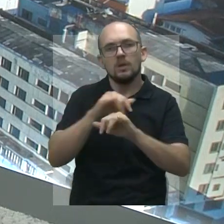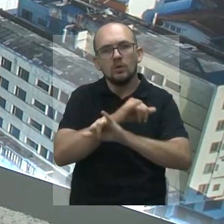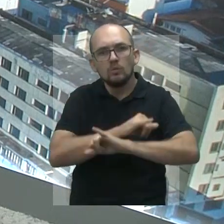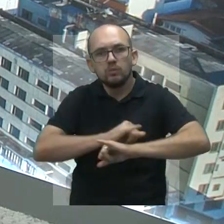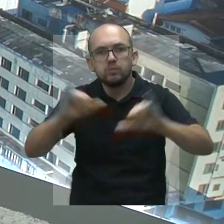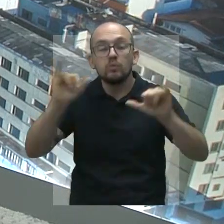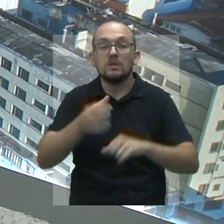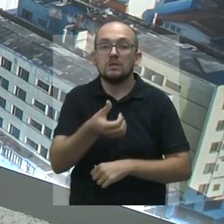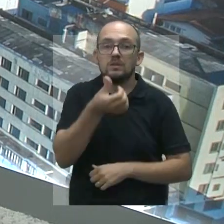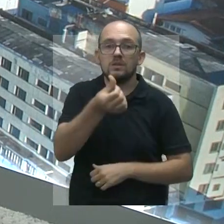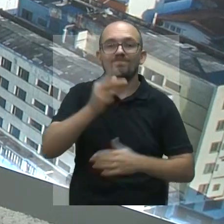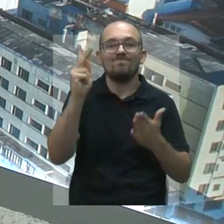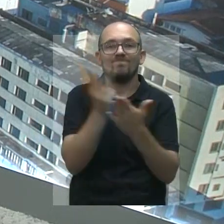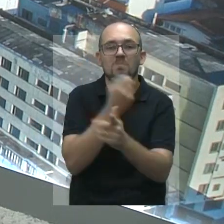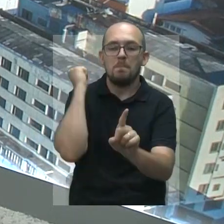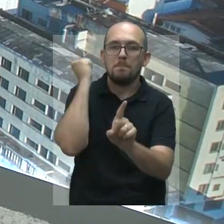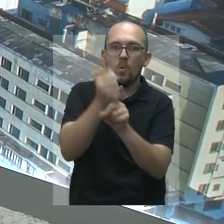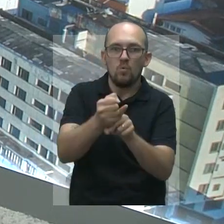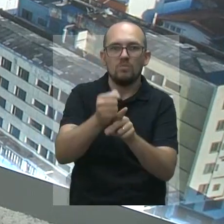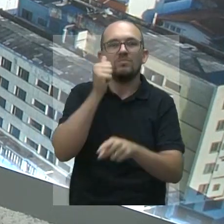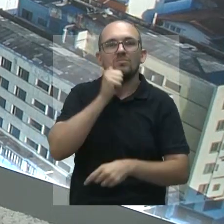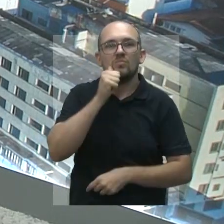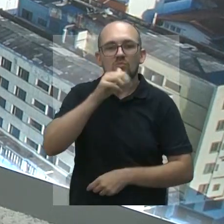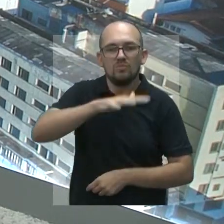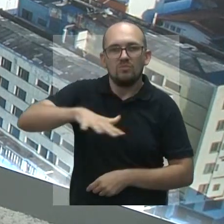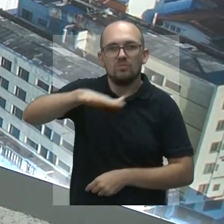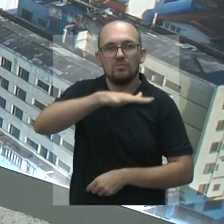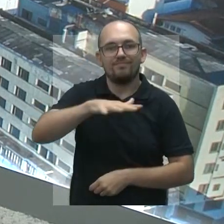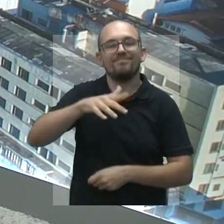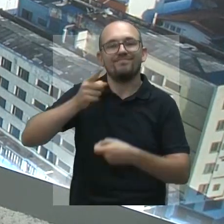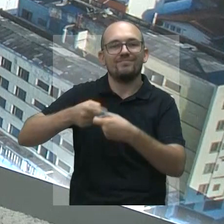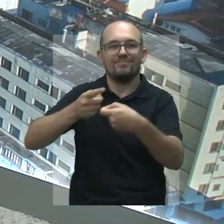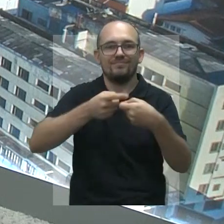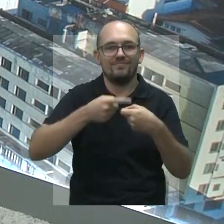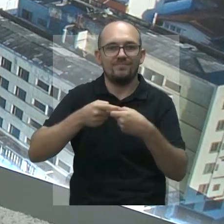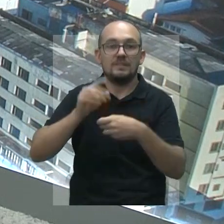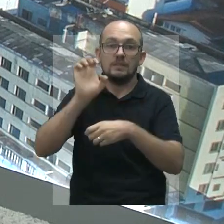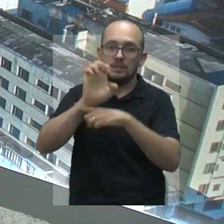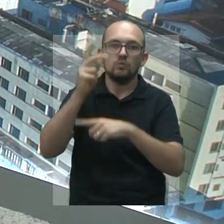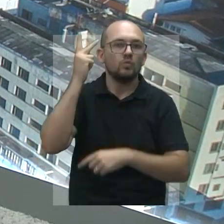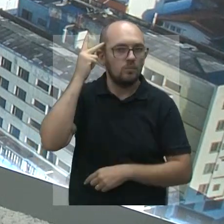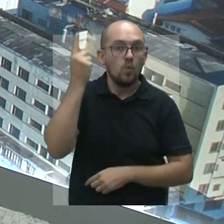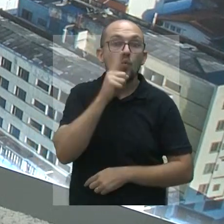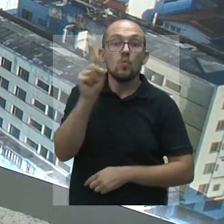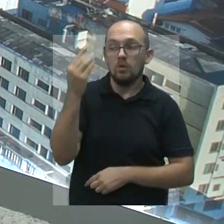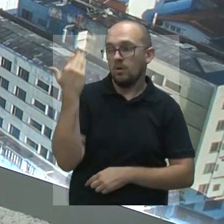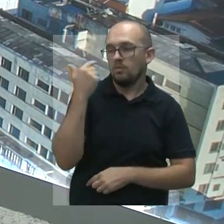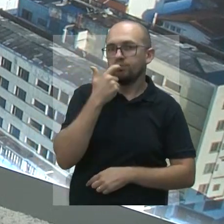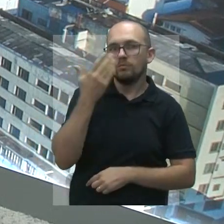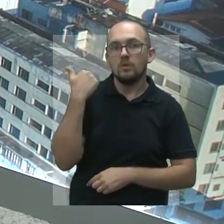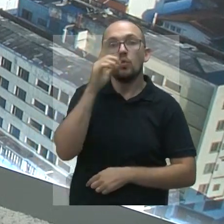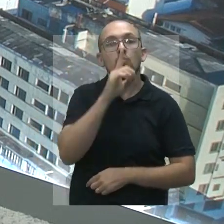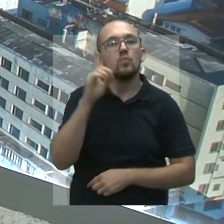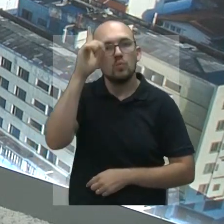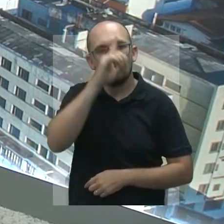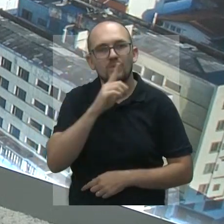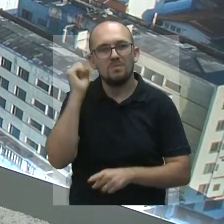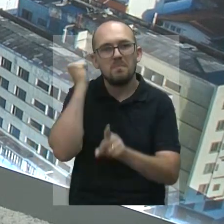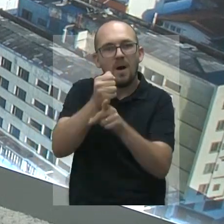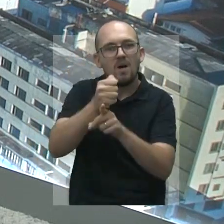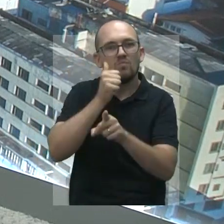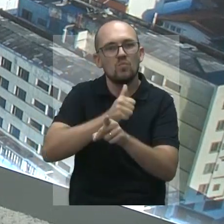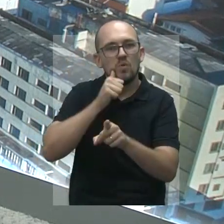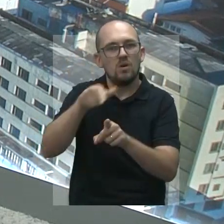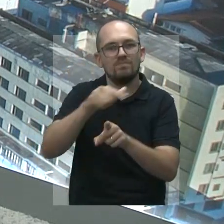6 casos de feminicídio no interior de São Paulo, sendo que o último ocorreu aqui em Jaú no domingo. E é por isso que é